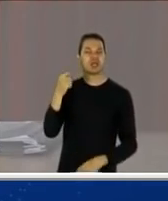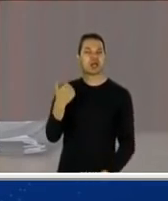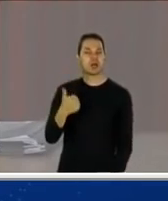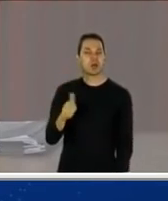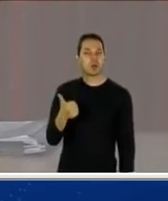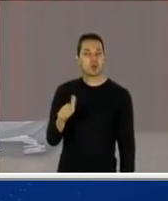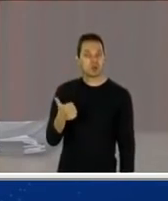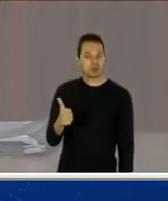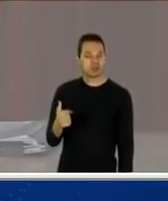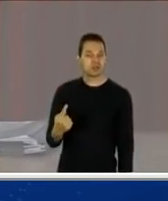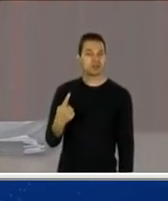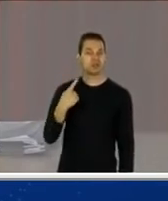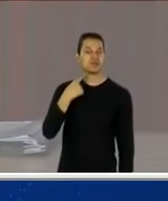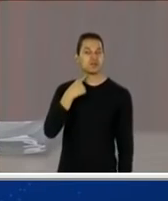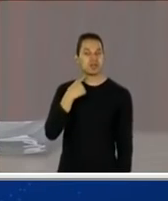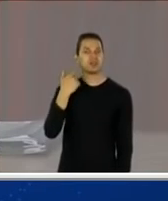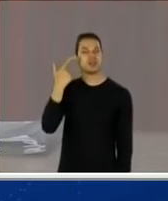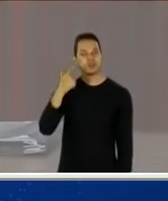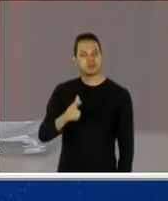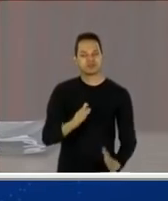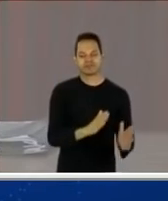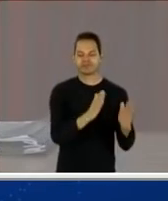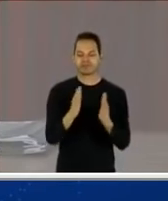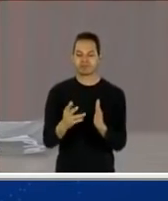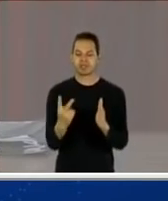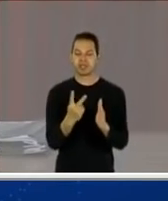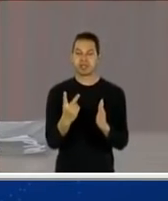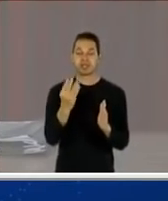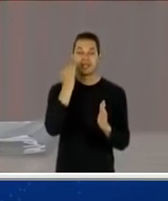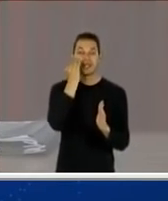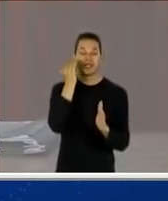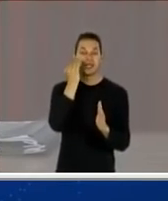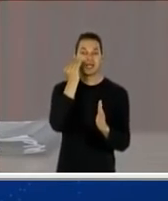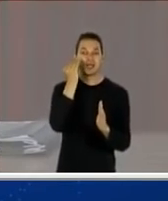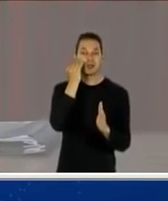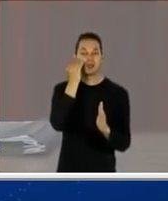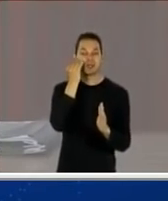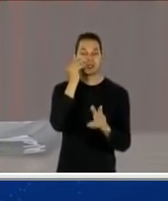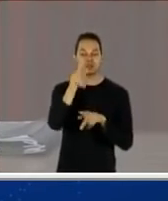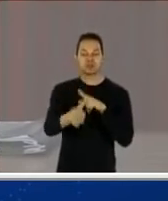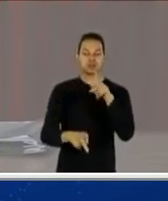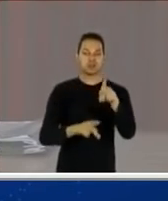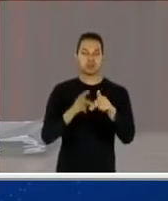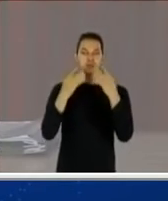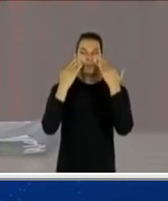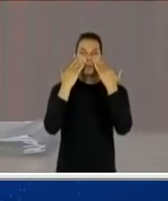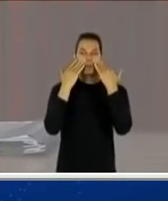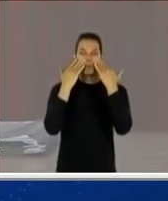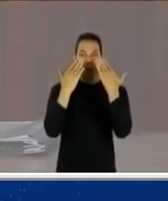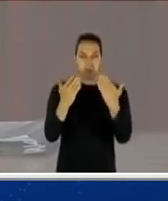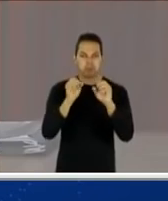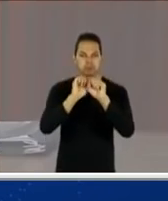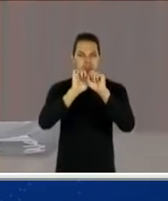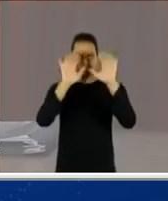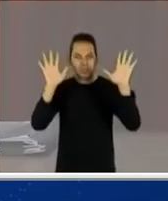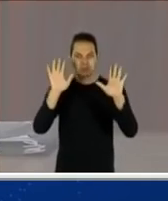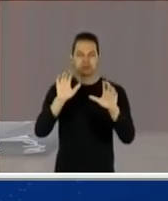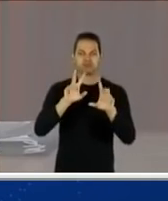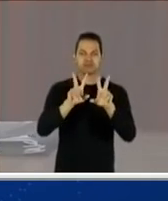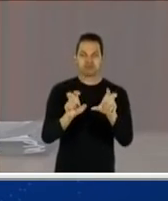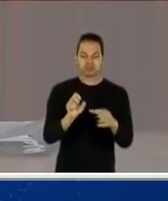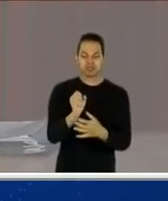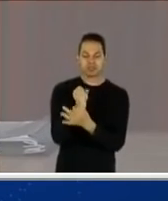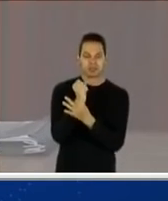de ler a nossa Constituição o famigerado artigos 142 que diz o seguinte sob a autoridade suprema do Presidente da